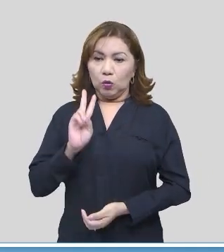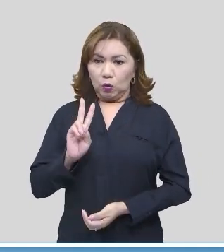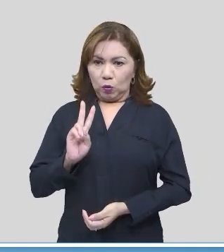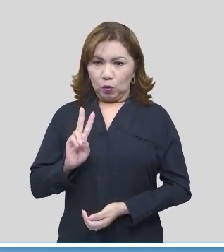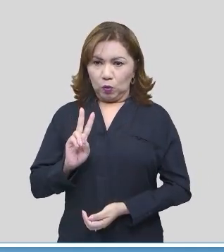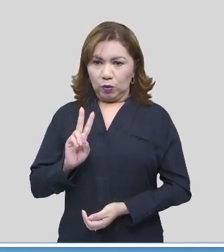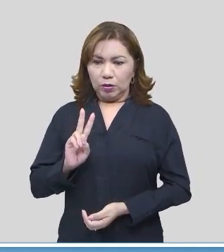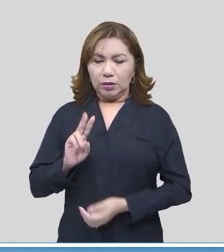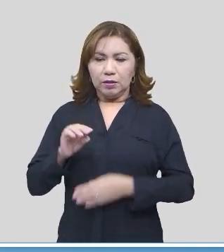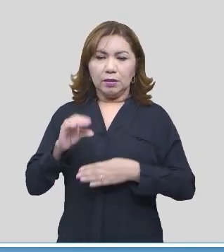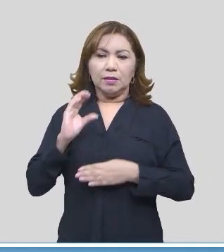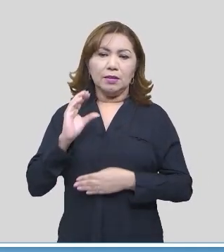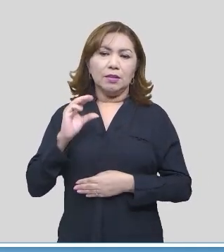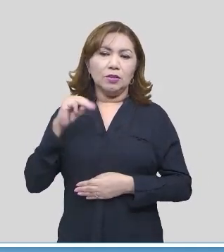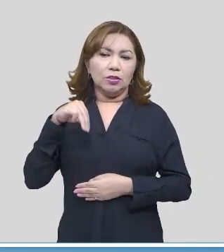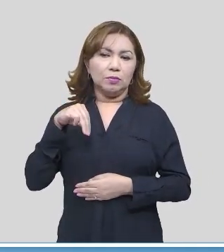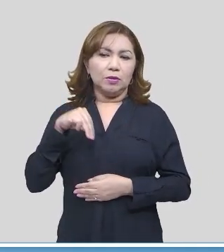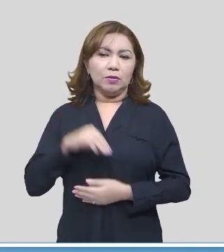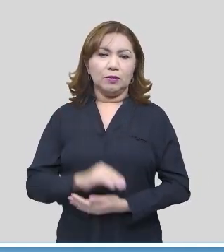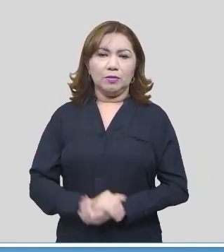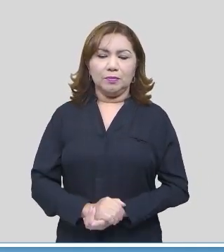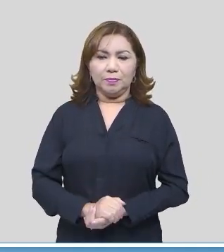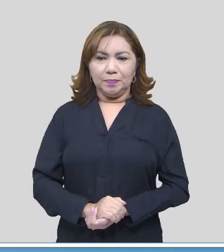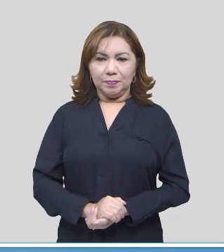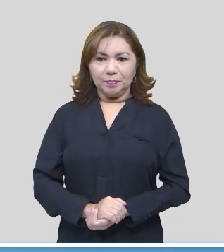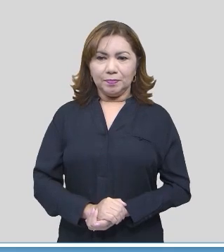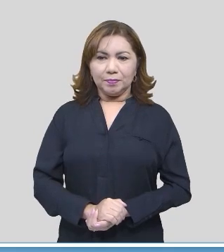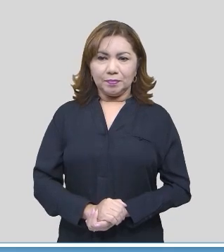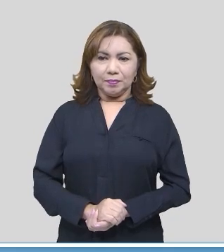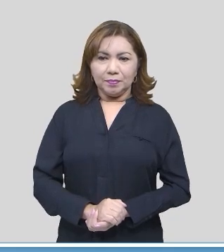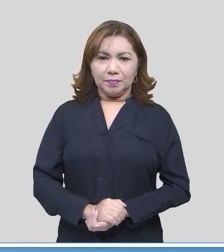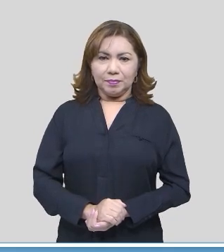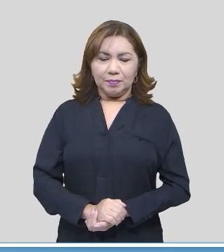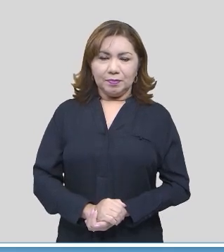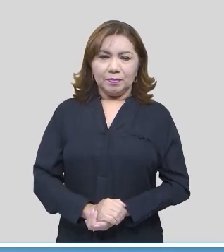2 centímetros.